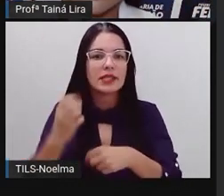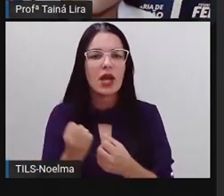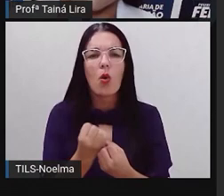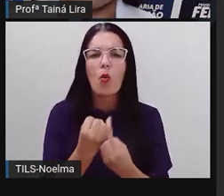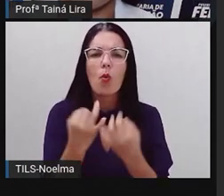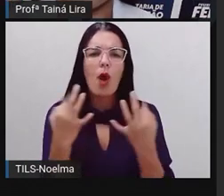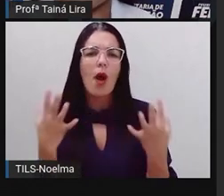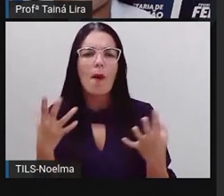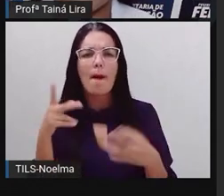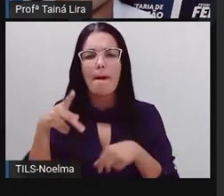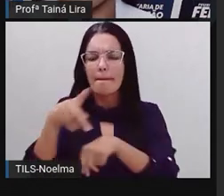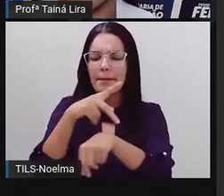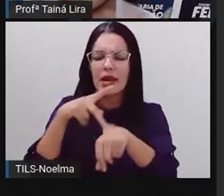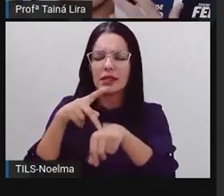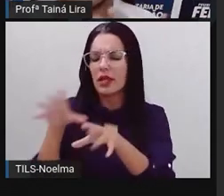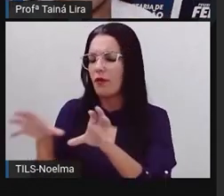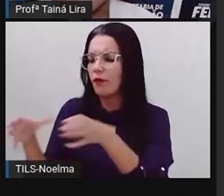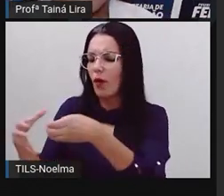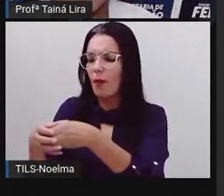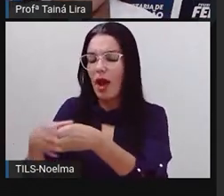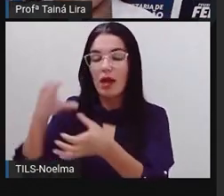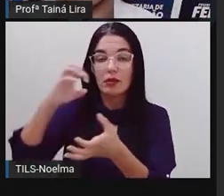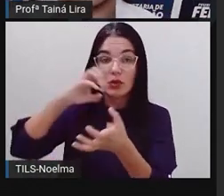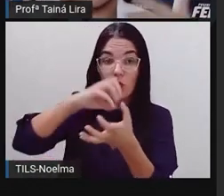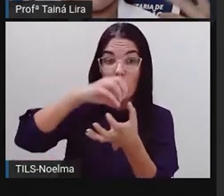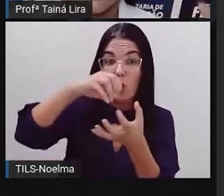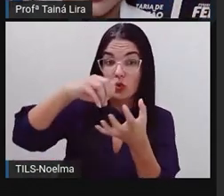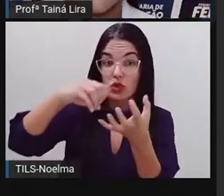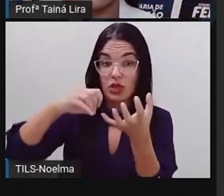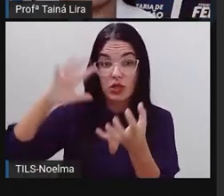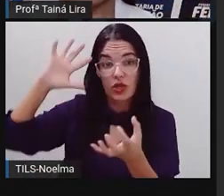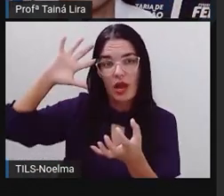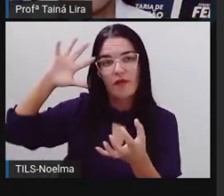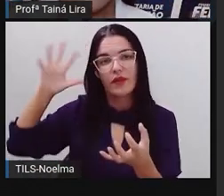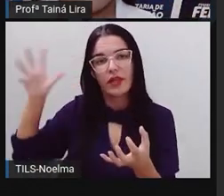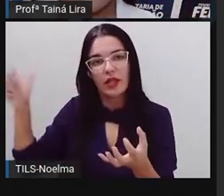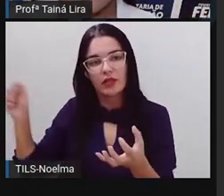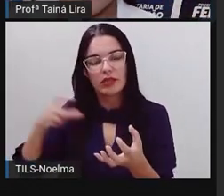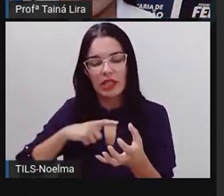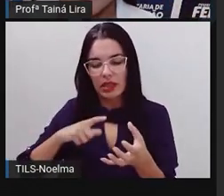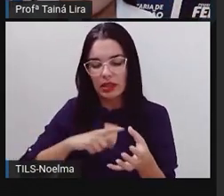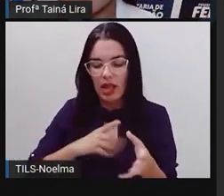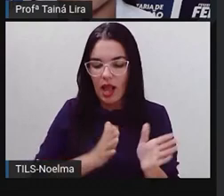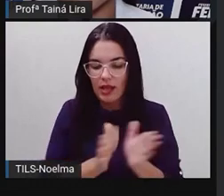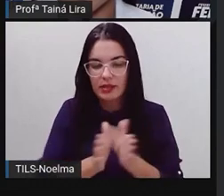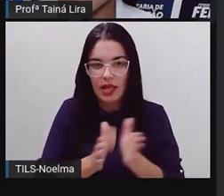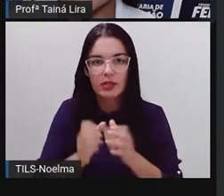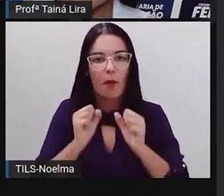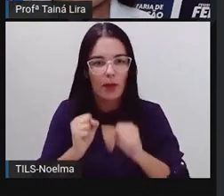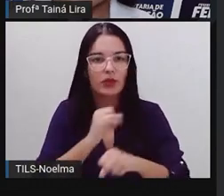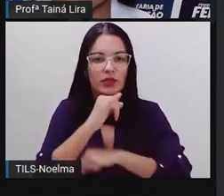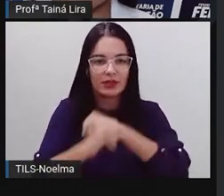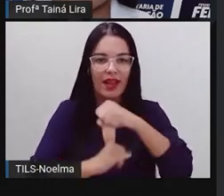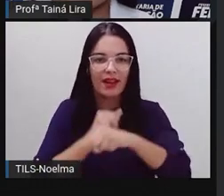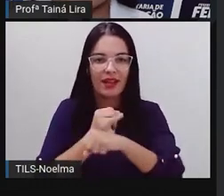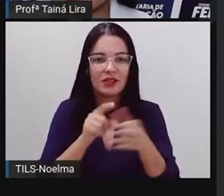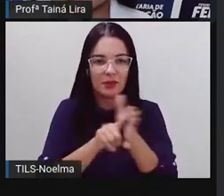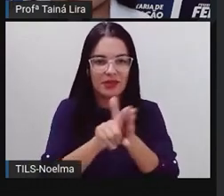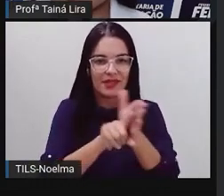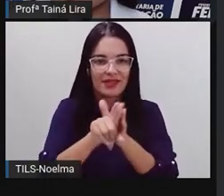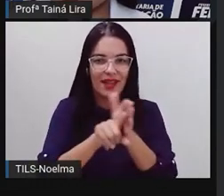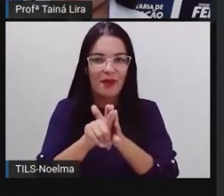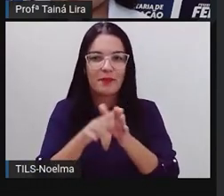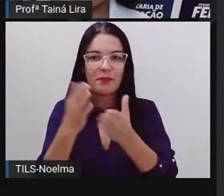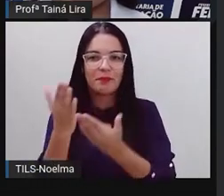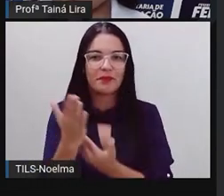países aí que forma uma África quem tiver acesso quem puder pode estar pesquisando tá Então olha